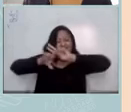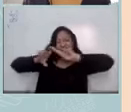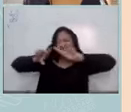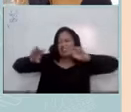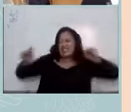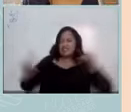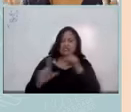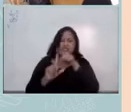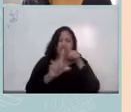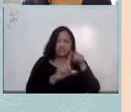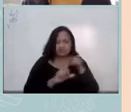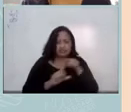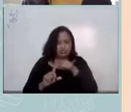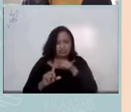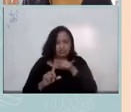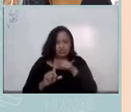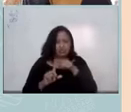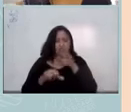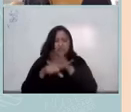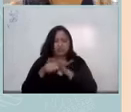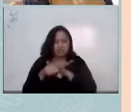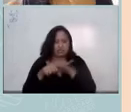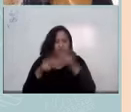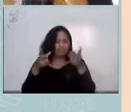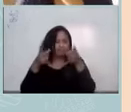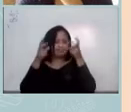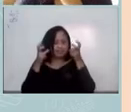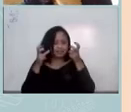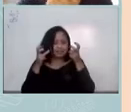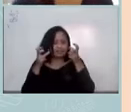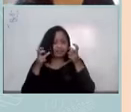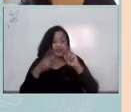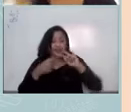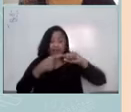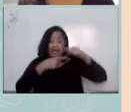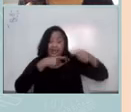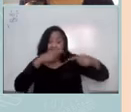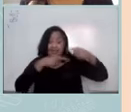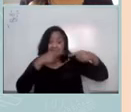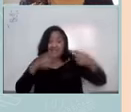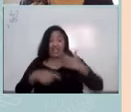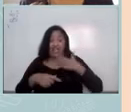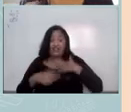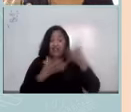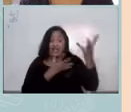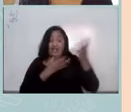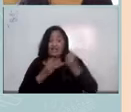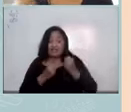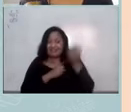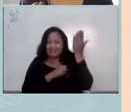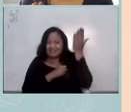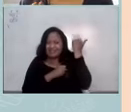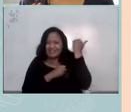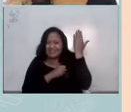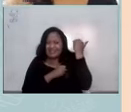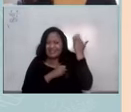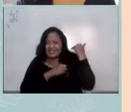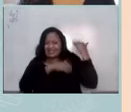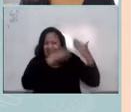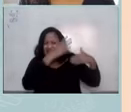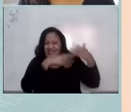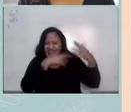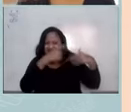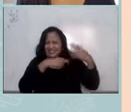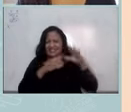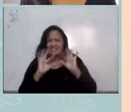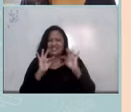ser hereditárias, então percebam a diferença. Hereditária, eu vou receber lá no meu genes, eu vou ter esses genes que podem